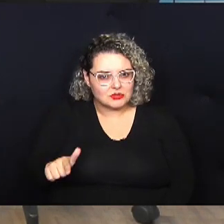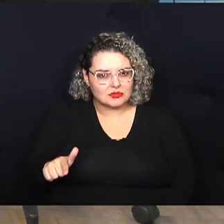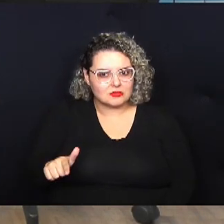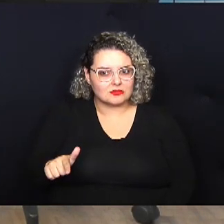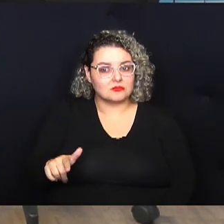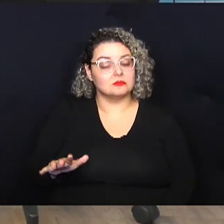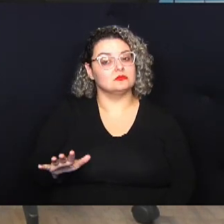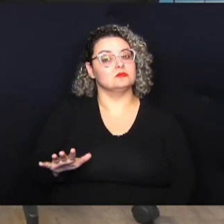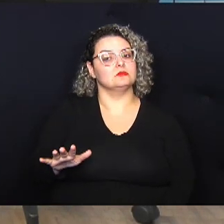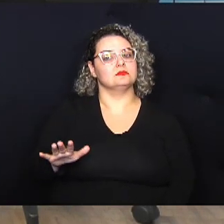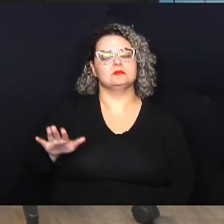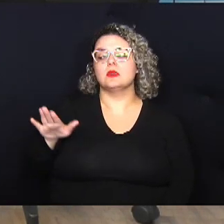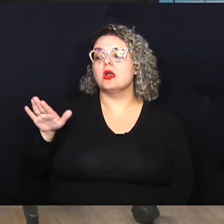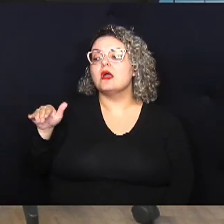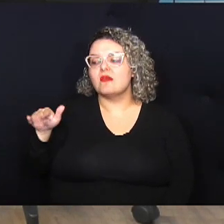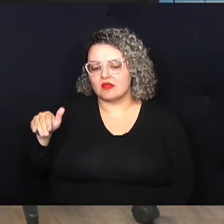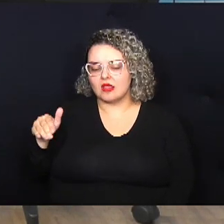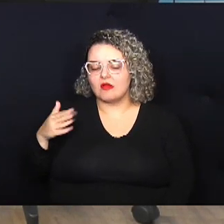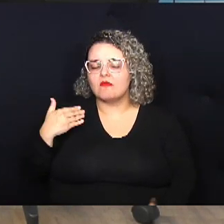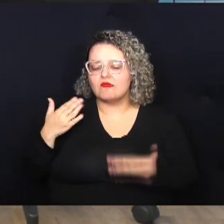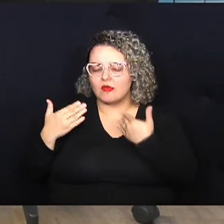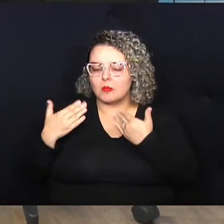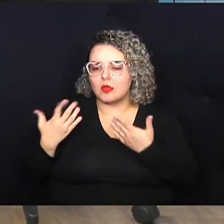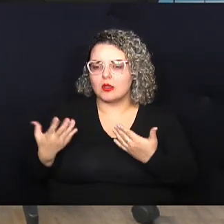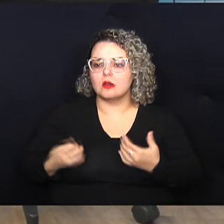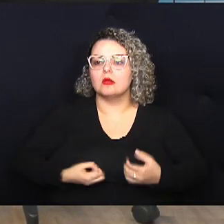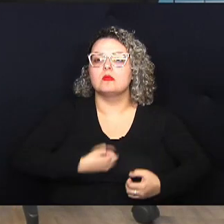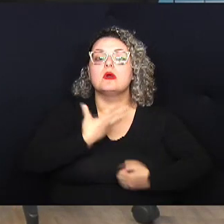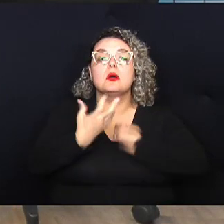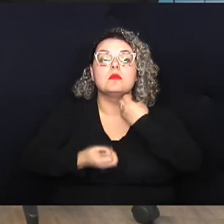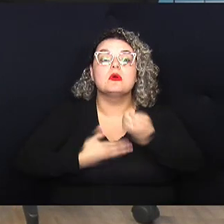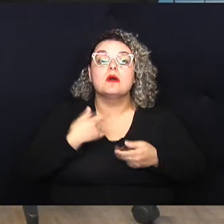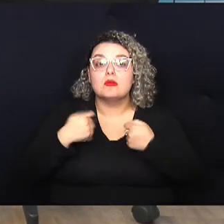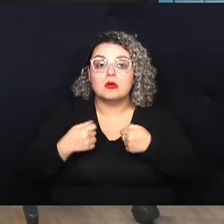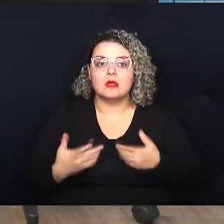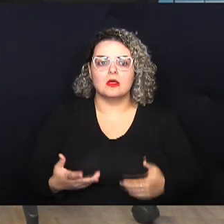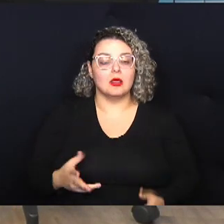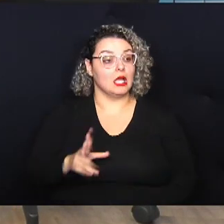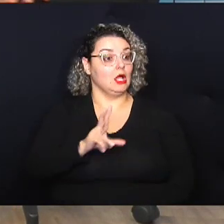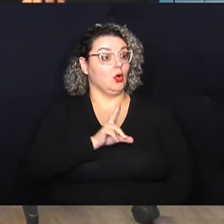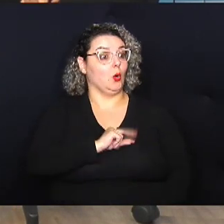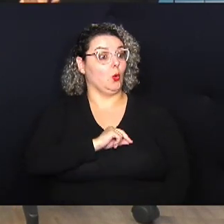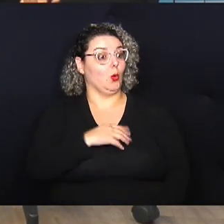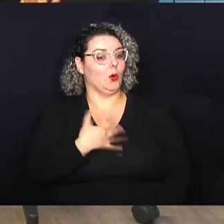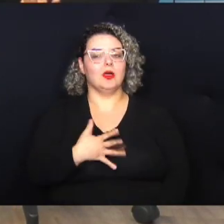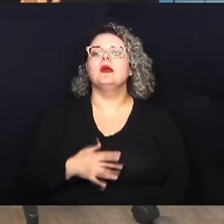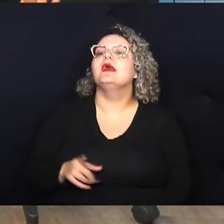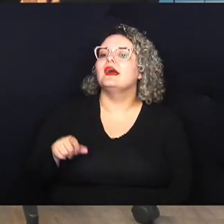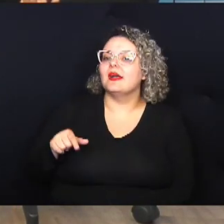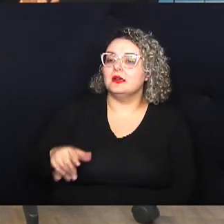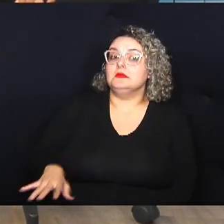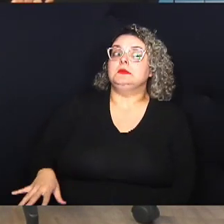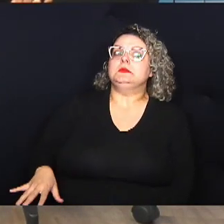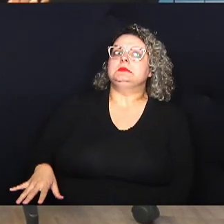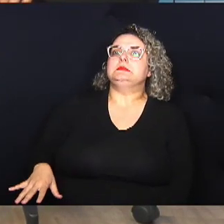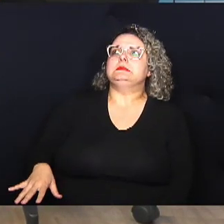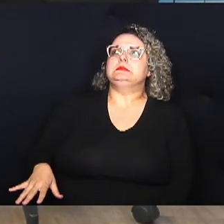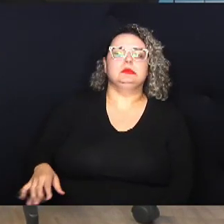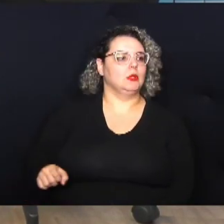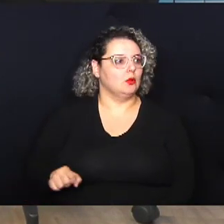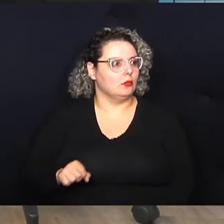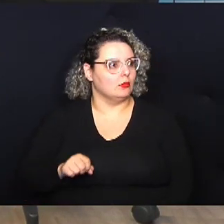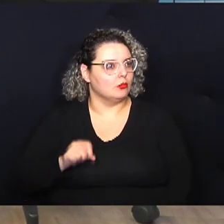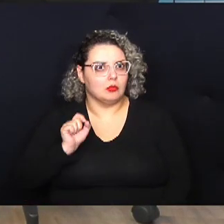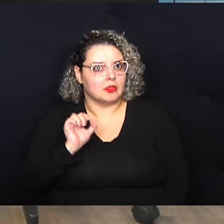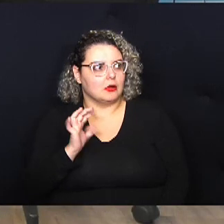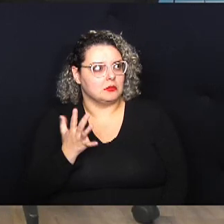já chamo a pessoa, vem cá. Vamos colocar para fora o que está precisando? Menina! A pessoa até, tipo, segura assim. Tipo assim, o que